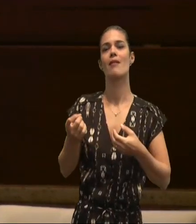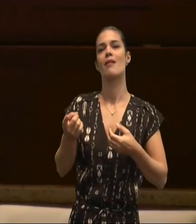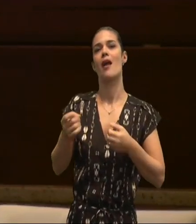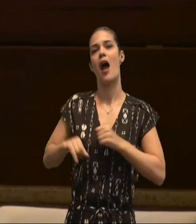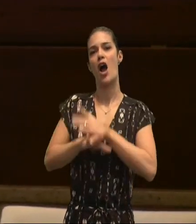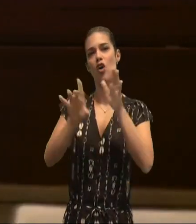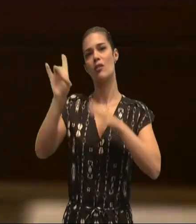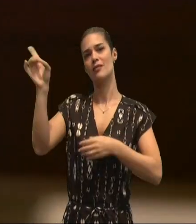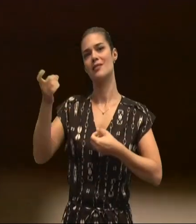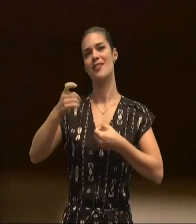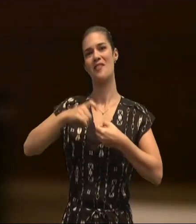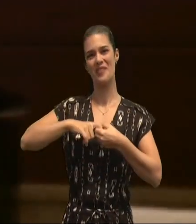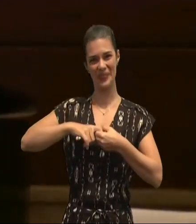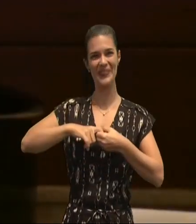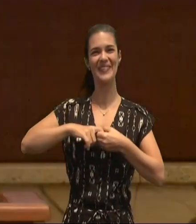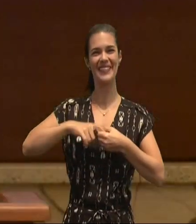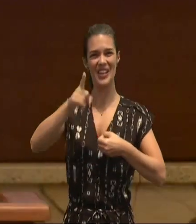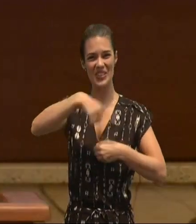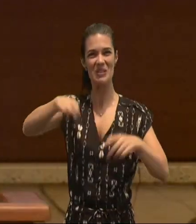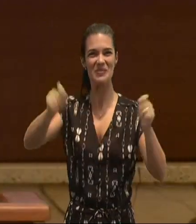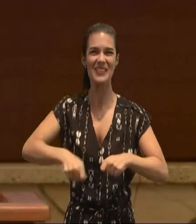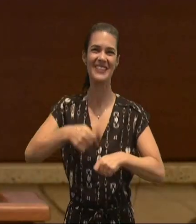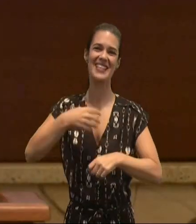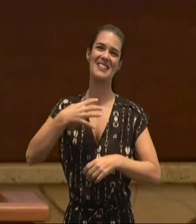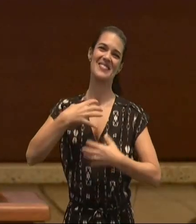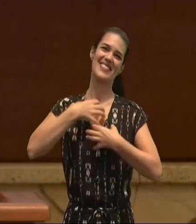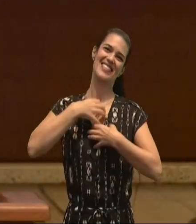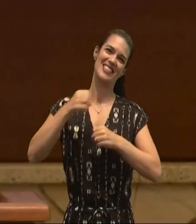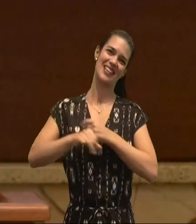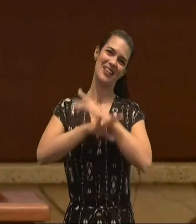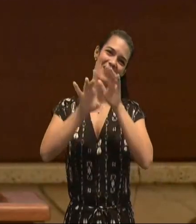A glória do Senhor retornou para nós.